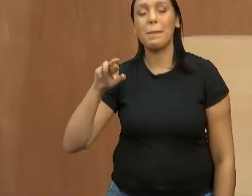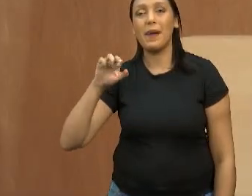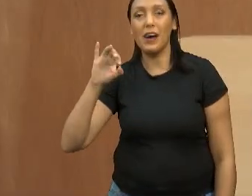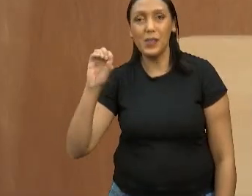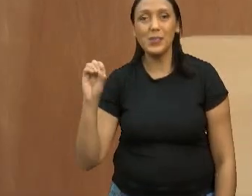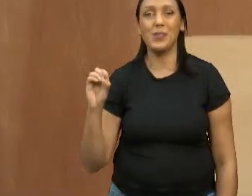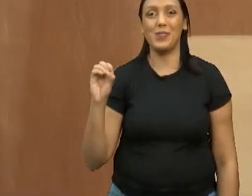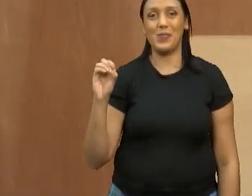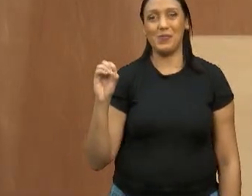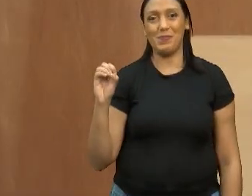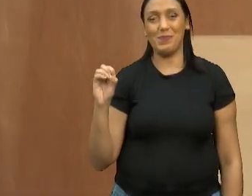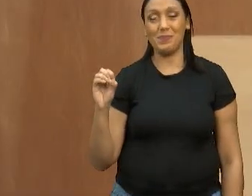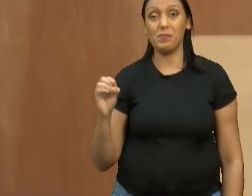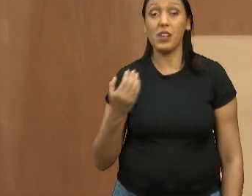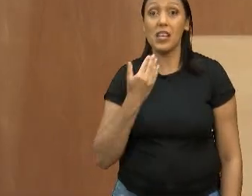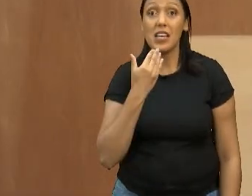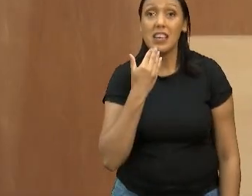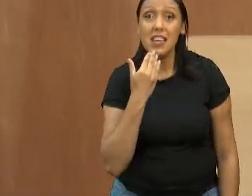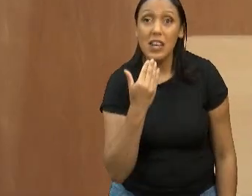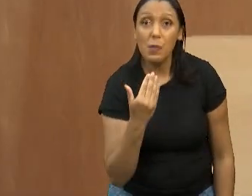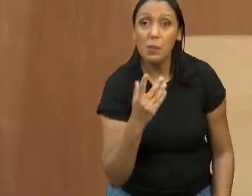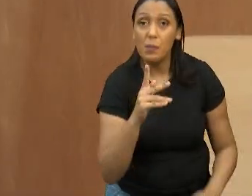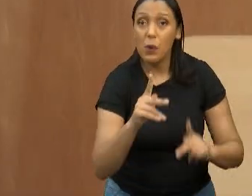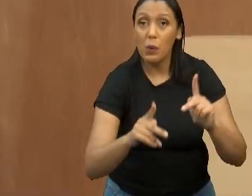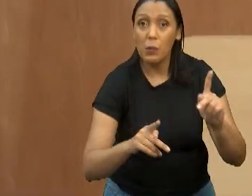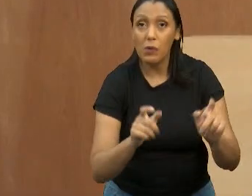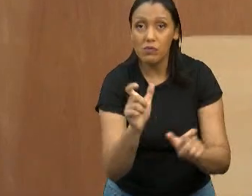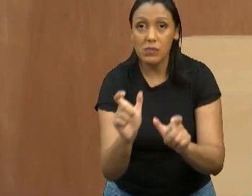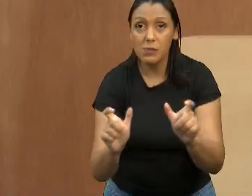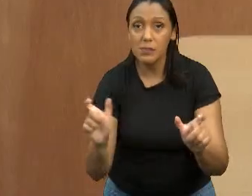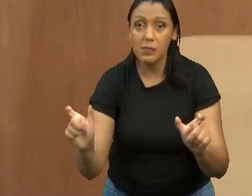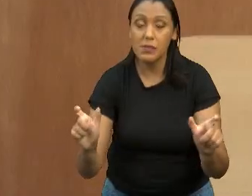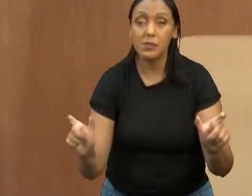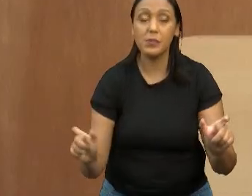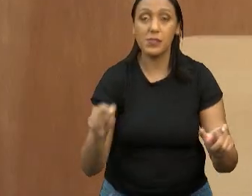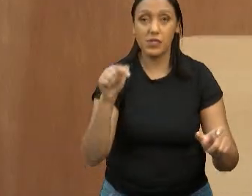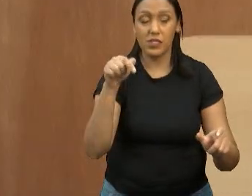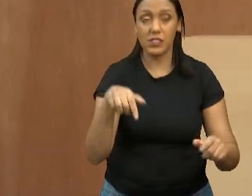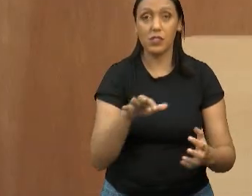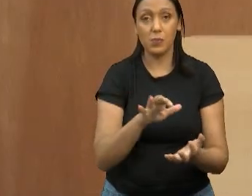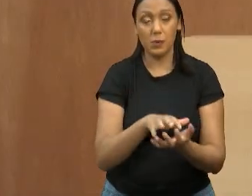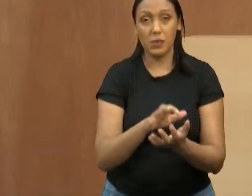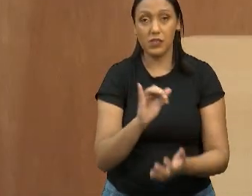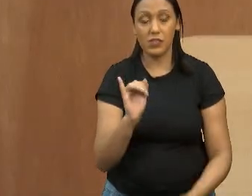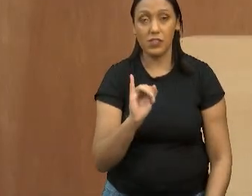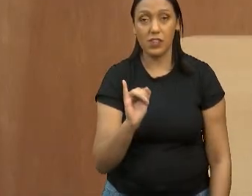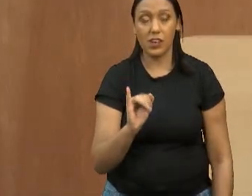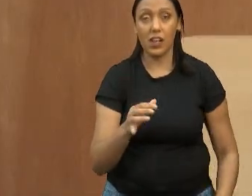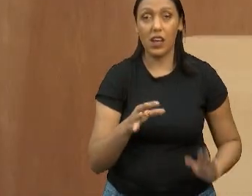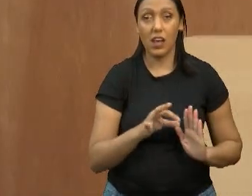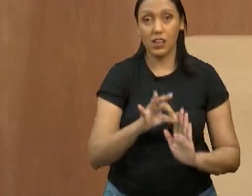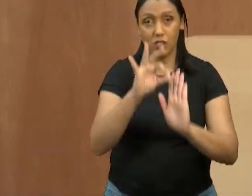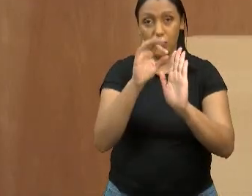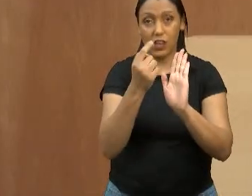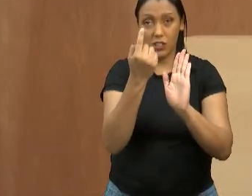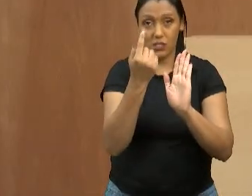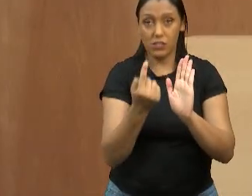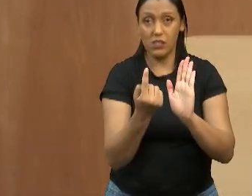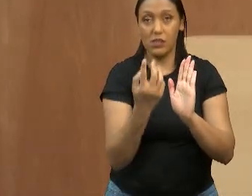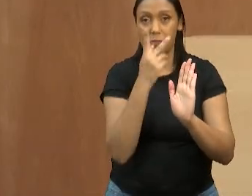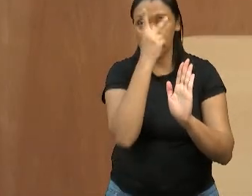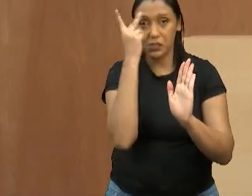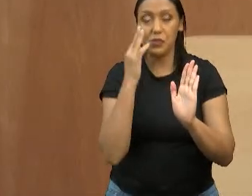indicou vários artistas, e dentre eles, os cinco mais indicados,